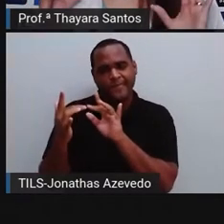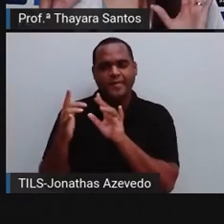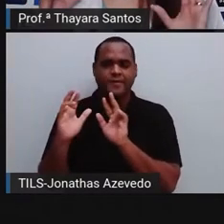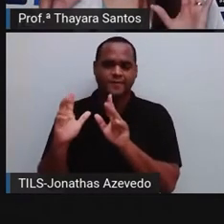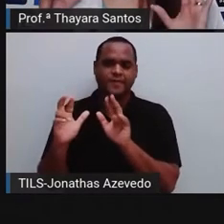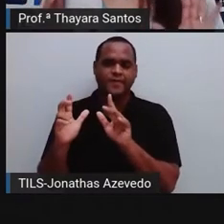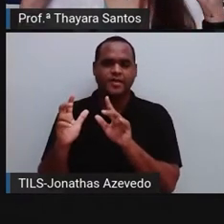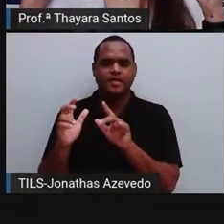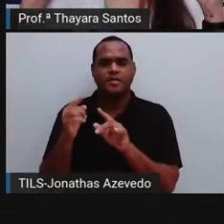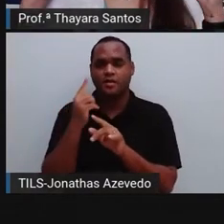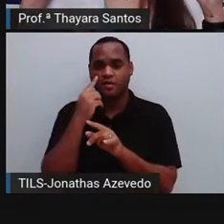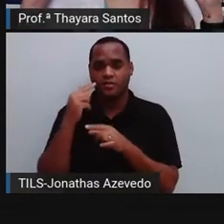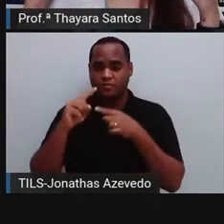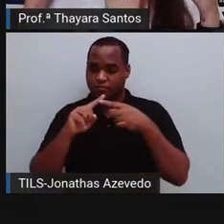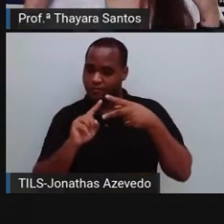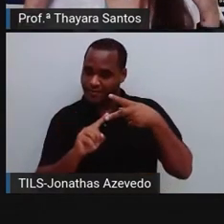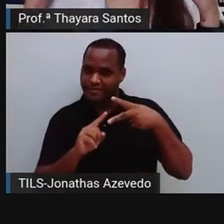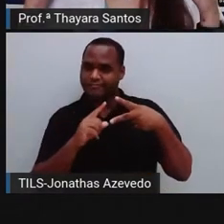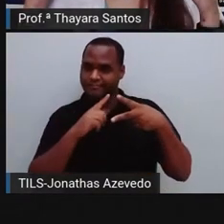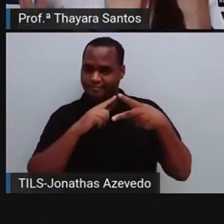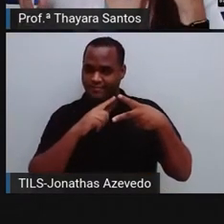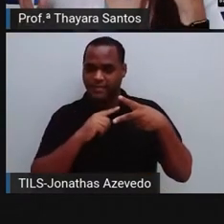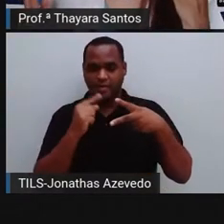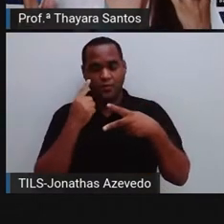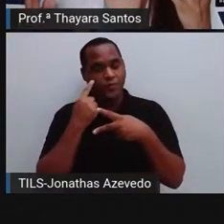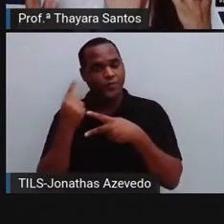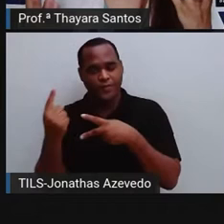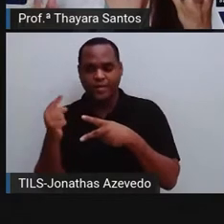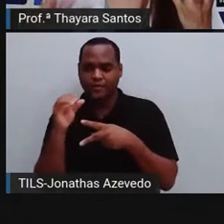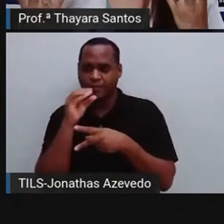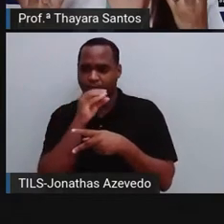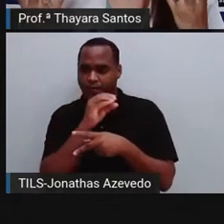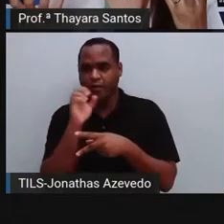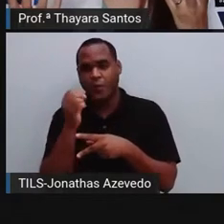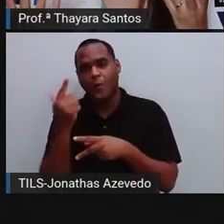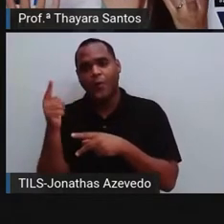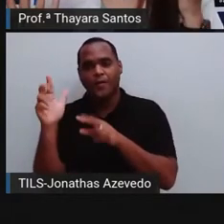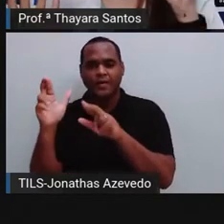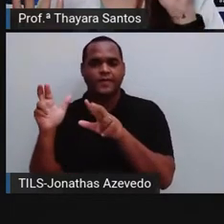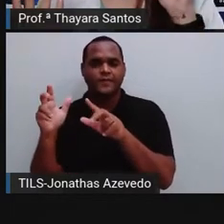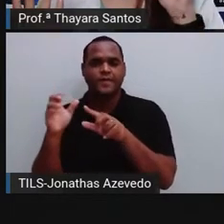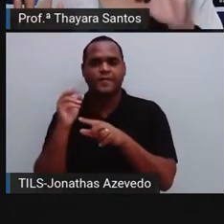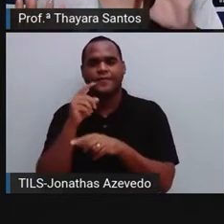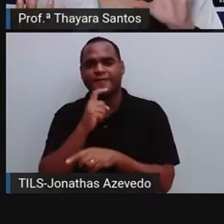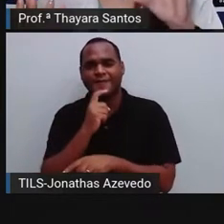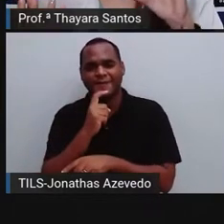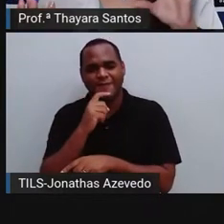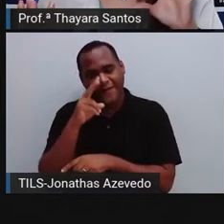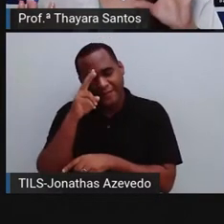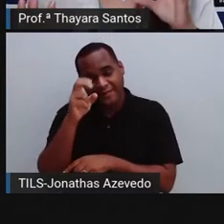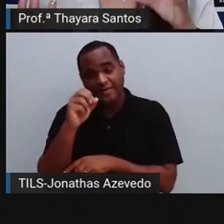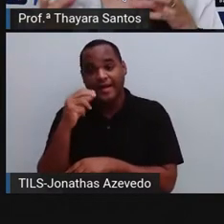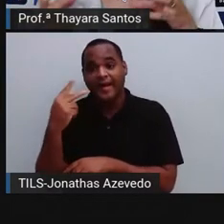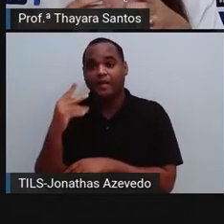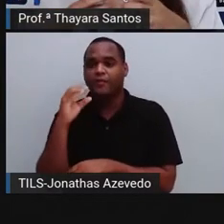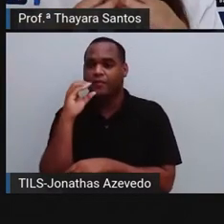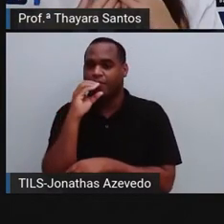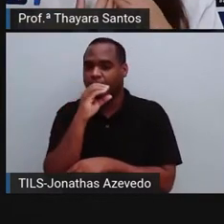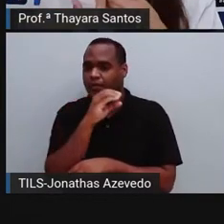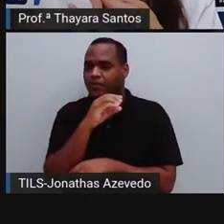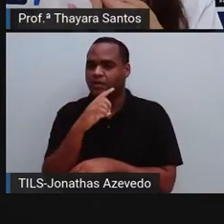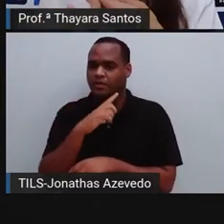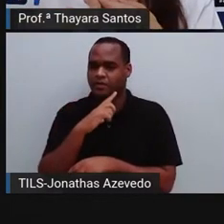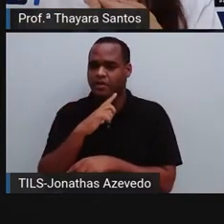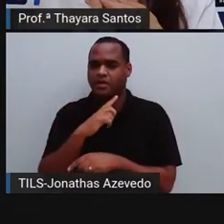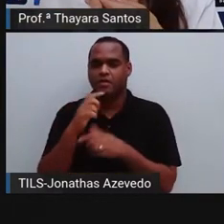exemplo, se eu tenho dois objetos aqui, um deles está quente, o outro está mais frio, aquele objeto que está quente, quando ele entrar em